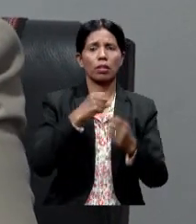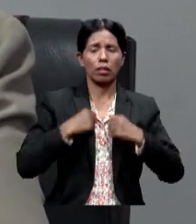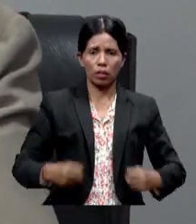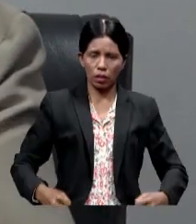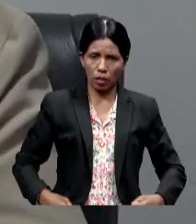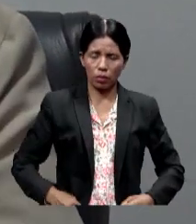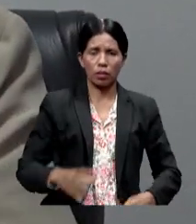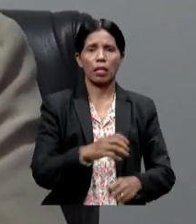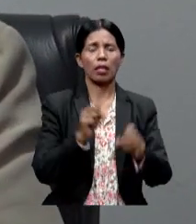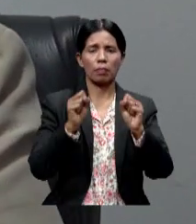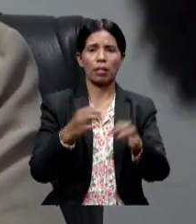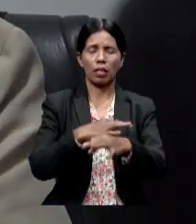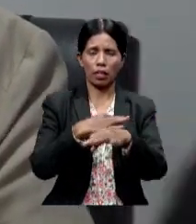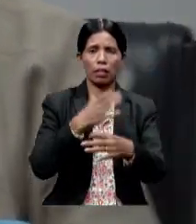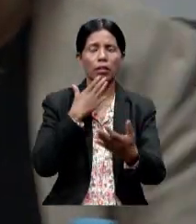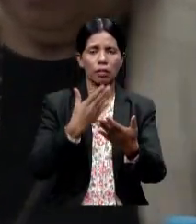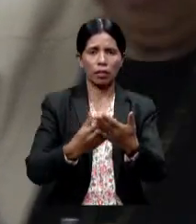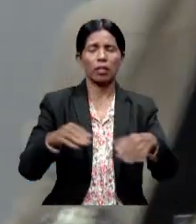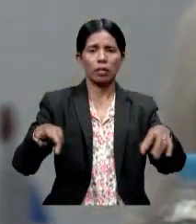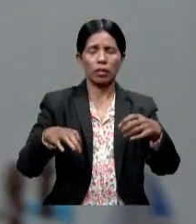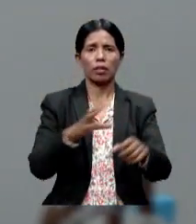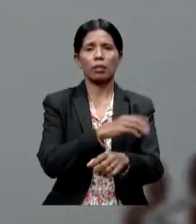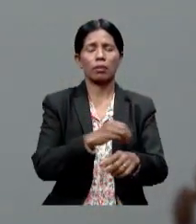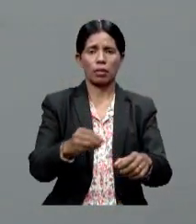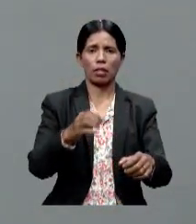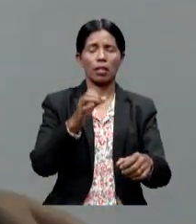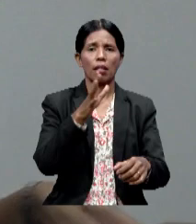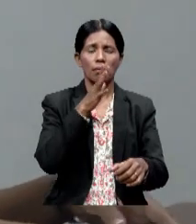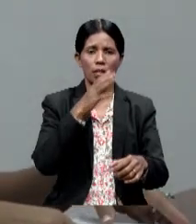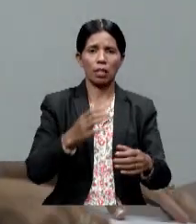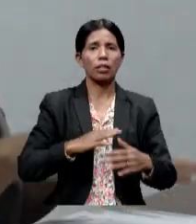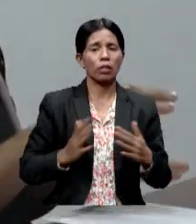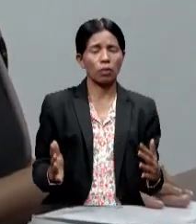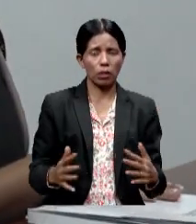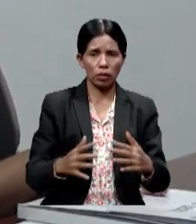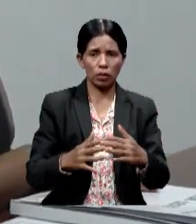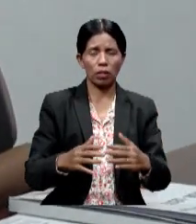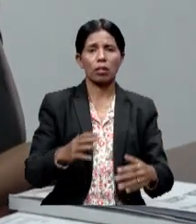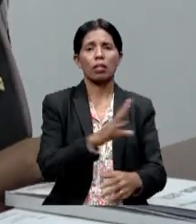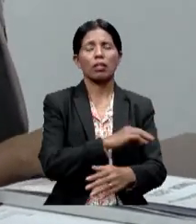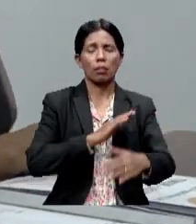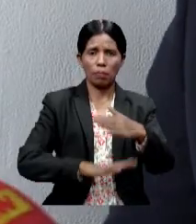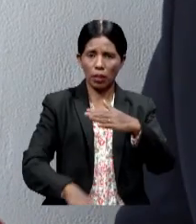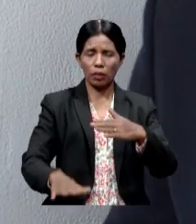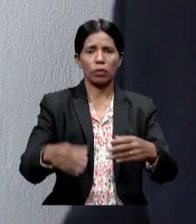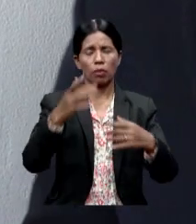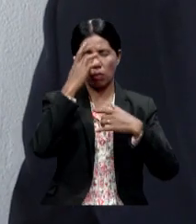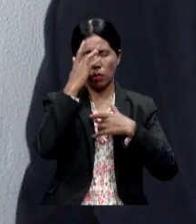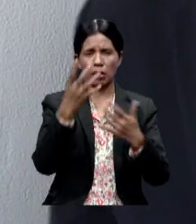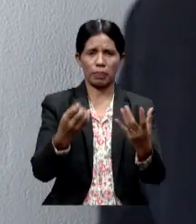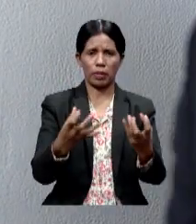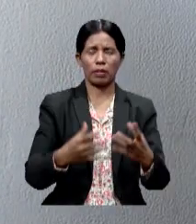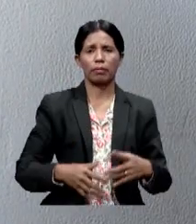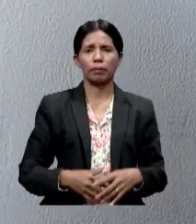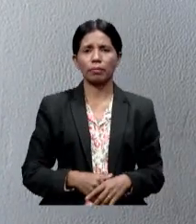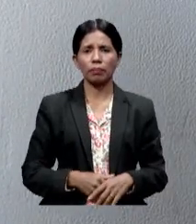materna nune hadia kualidade servisu ba inan isin rua sira nebe partu ho komplikasaun. So the urgent